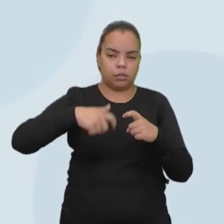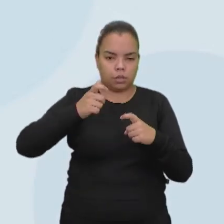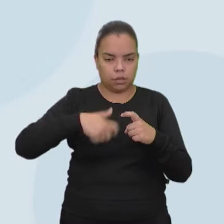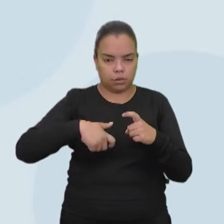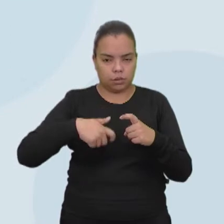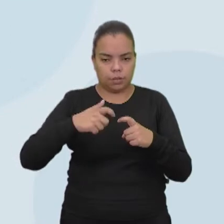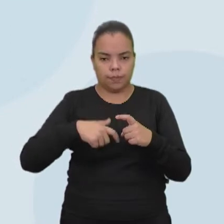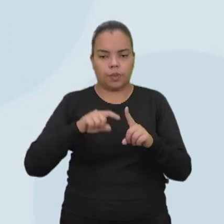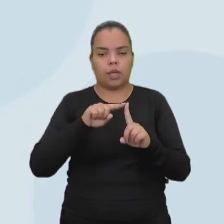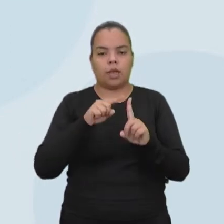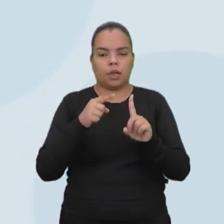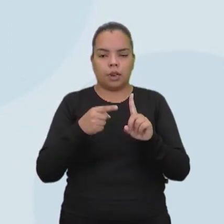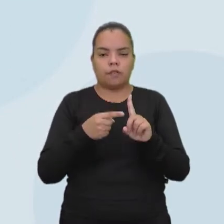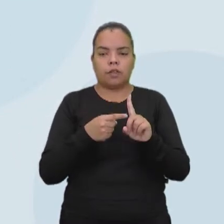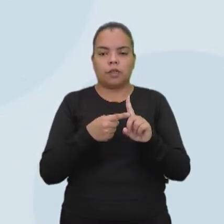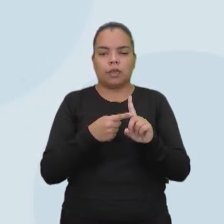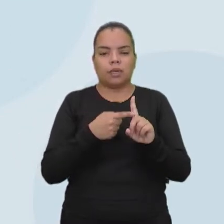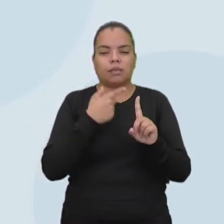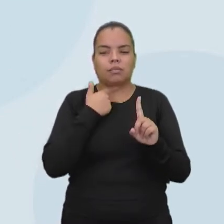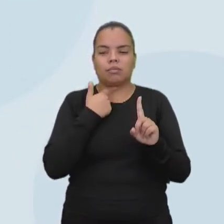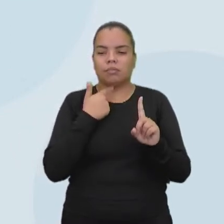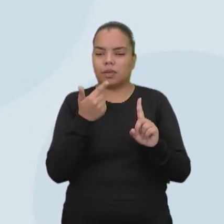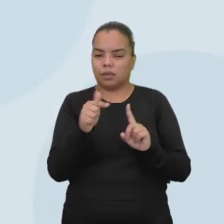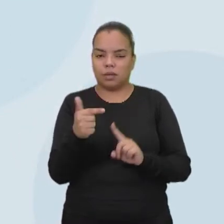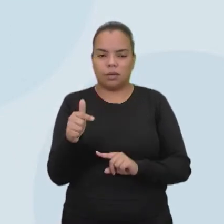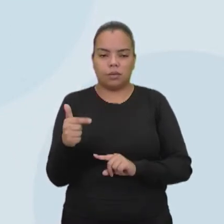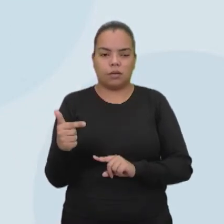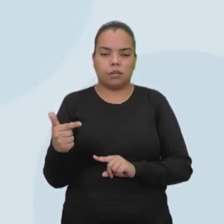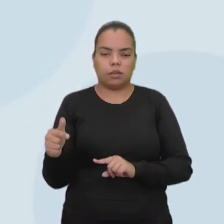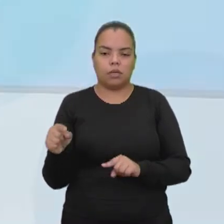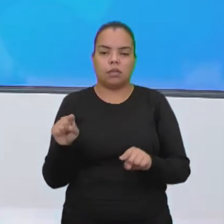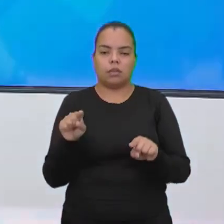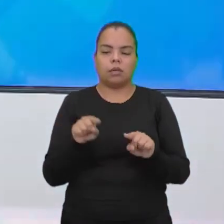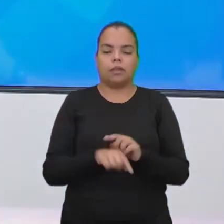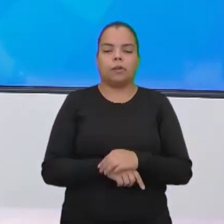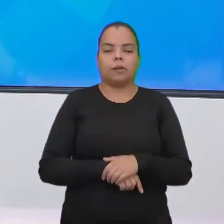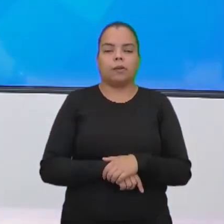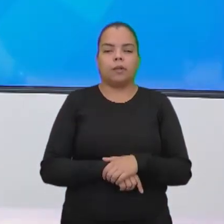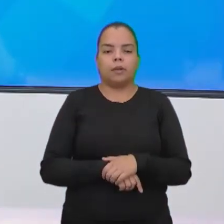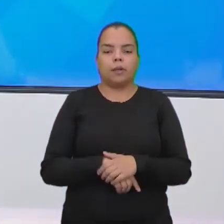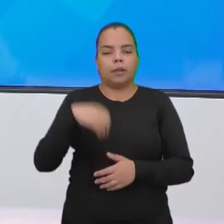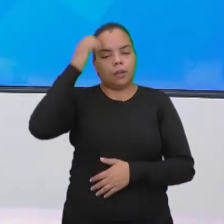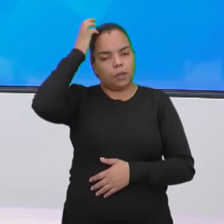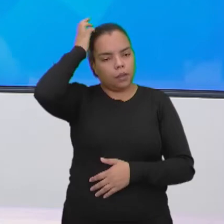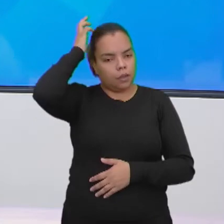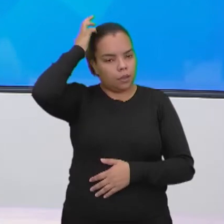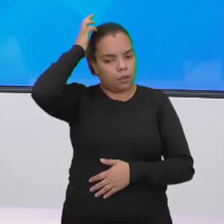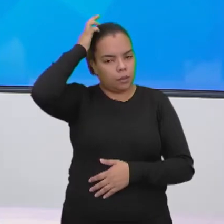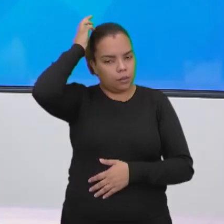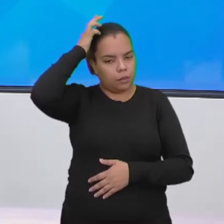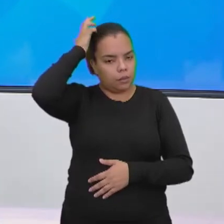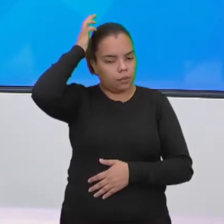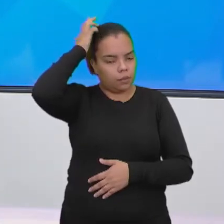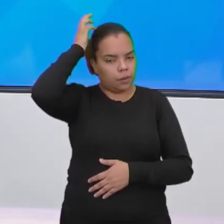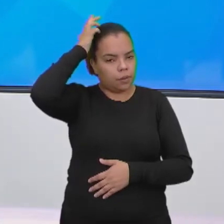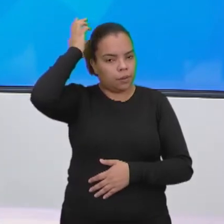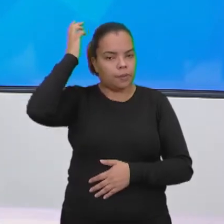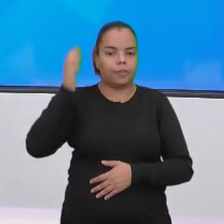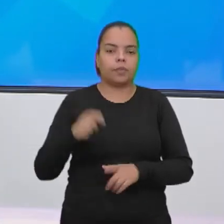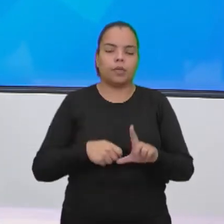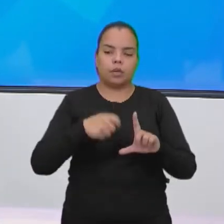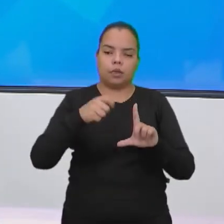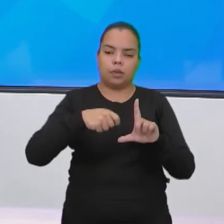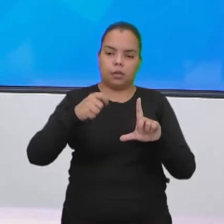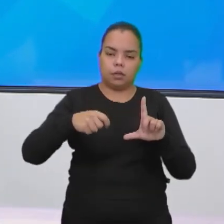à gravidez indesejada e ao aborto inseguro, tá certo? Isso aí são dados dessa divisão aí de estatísticas das Nações